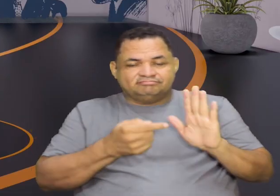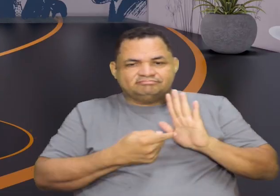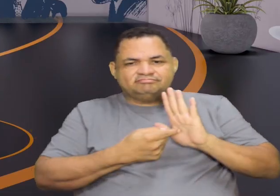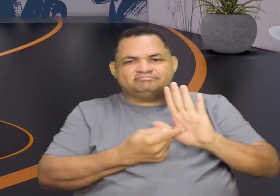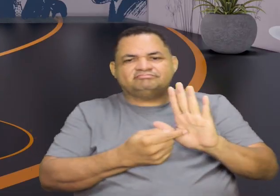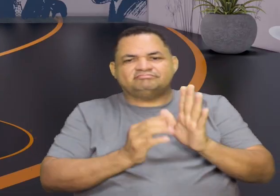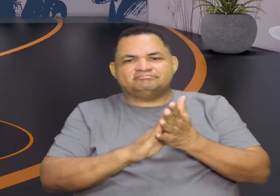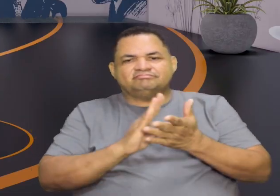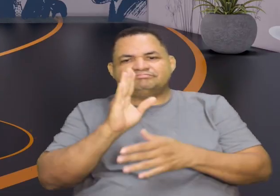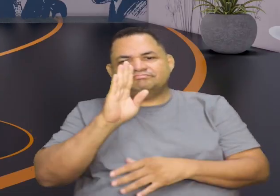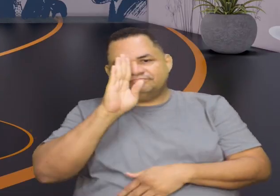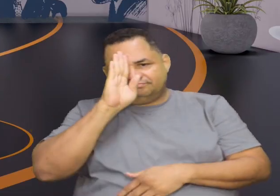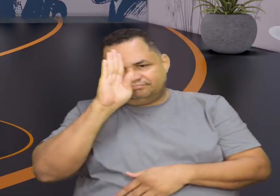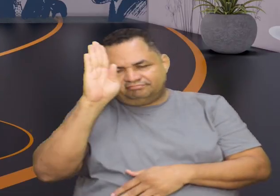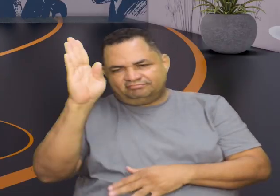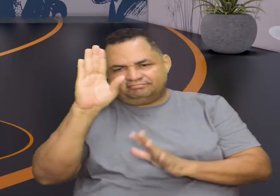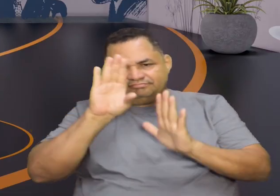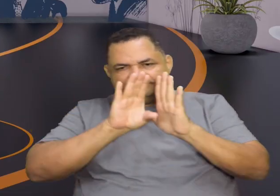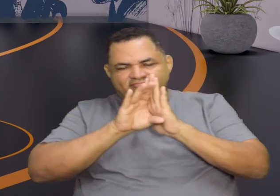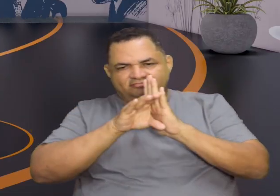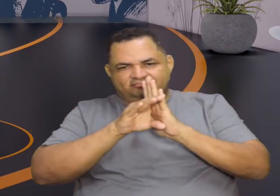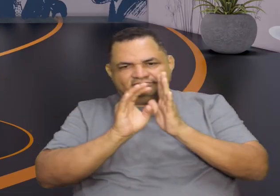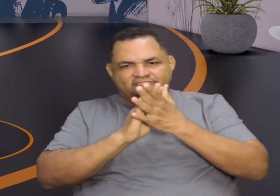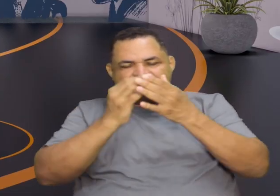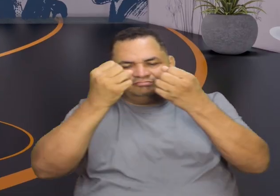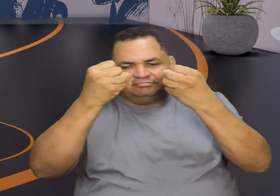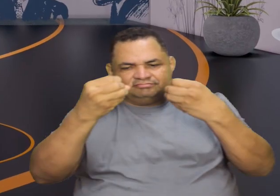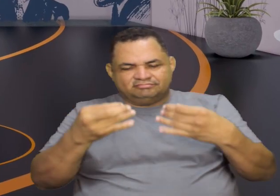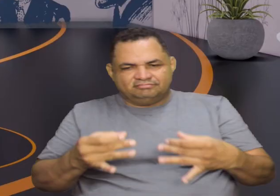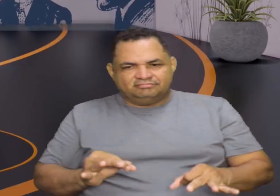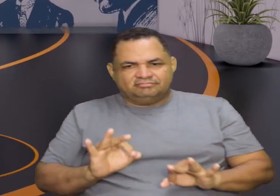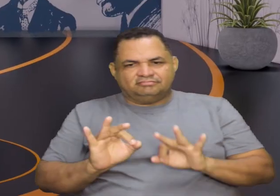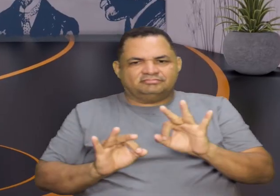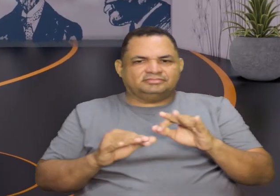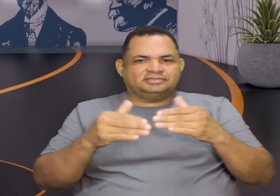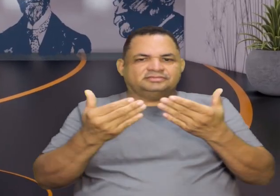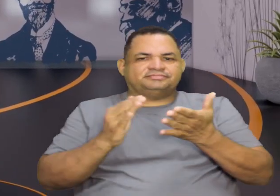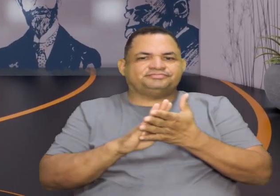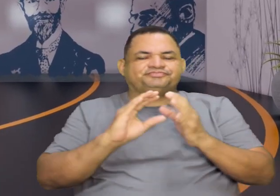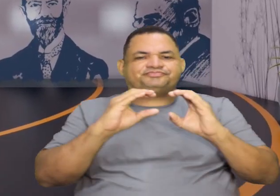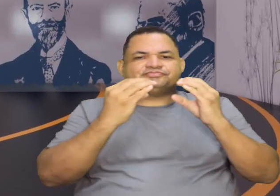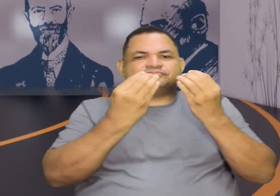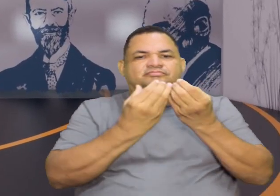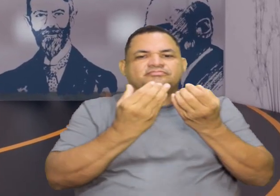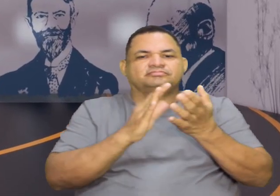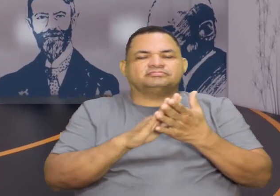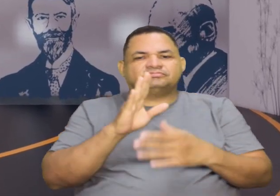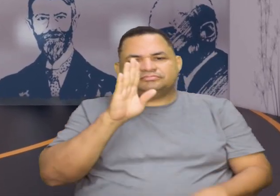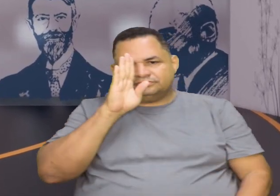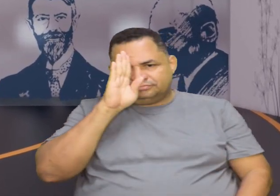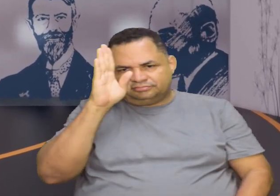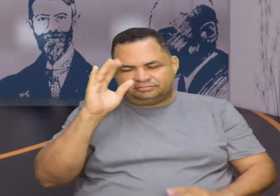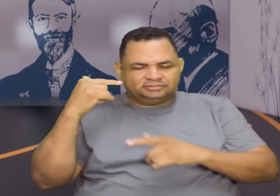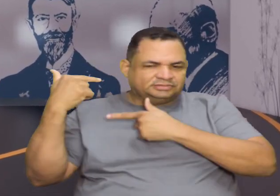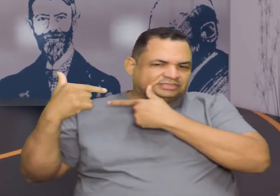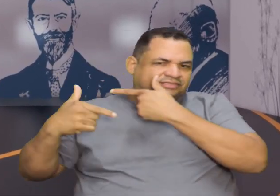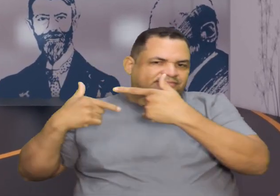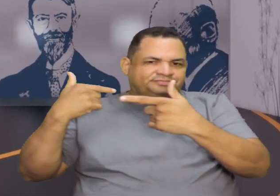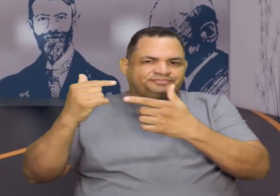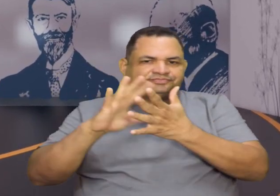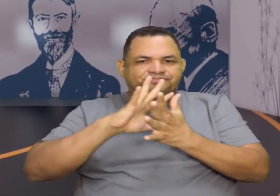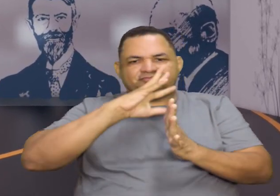principais conceitos que a gente trabalhou na aula e abordou, né, sobre as comunidades, principalmente as comunidades tradicionais